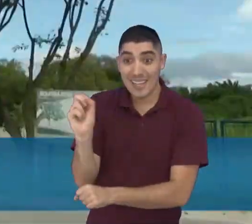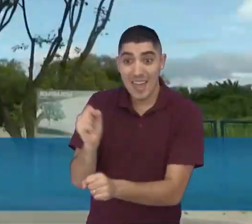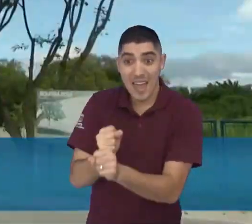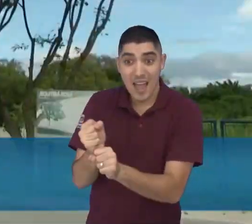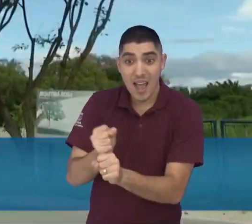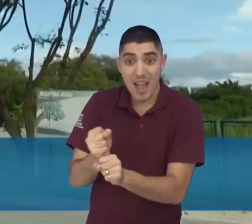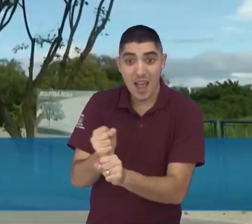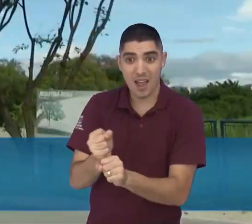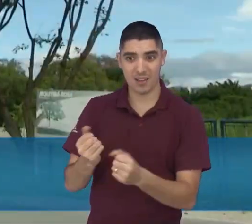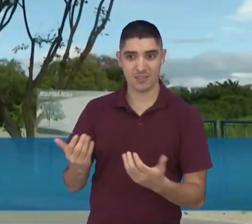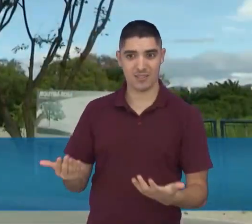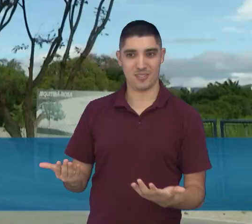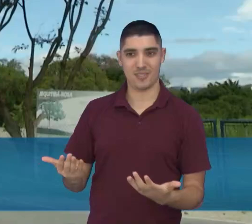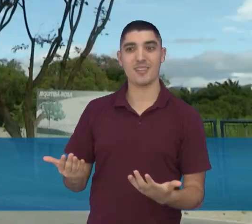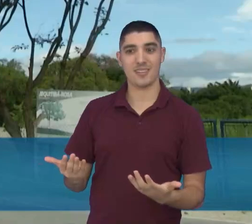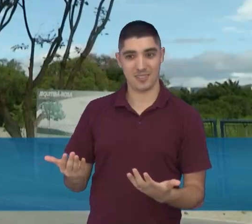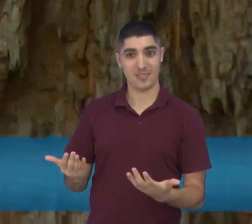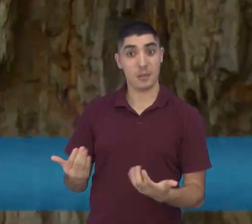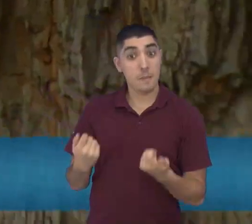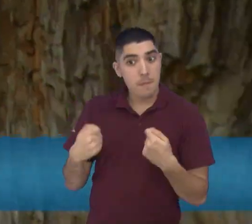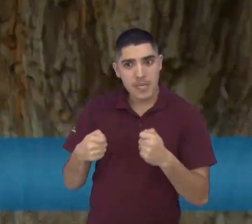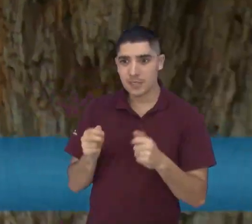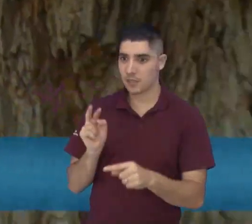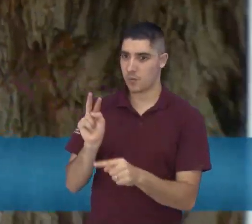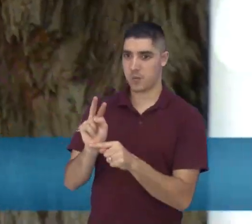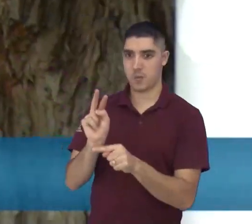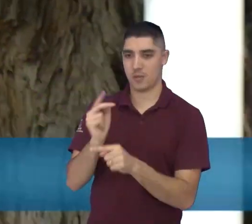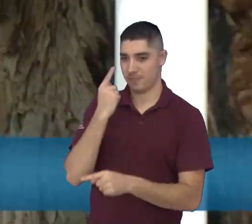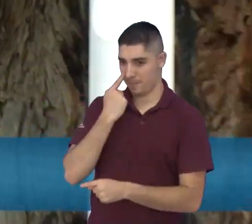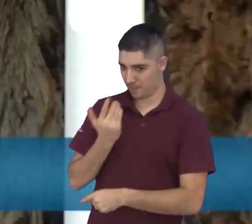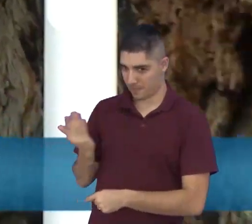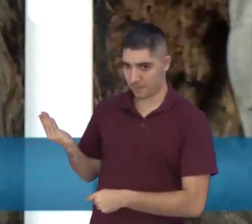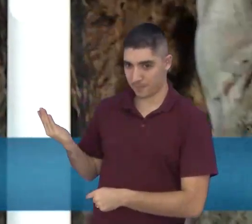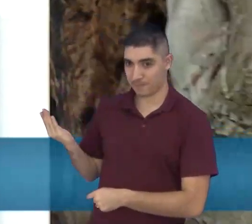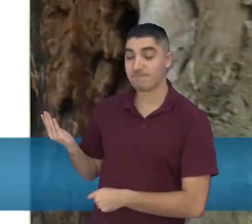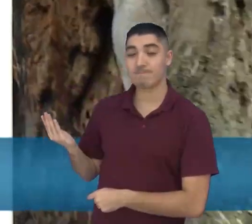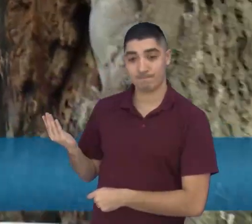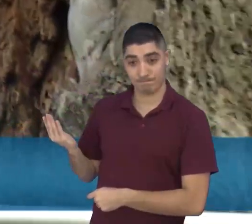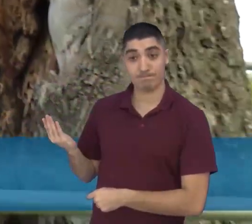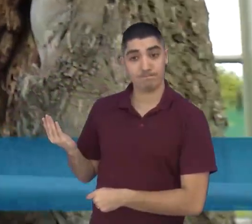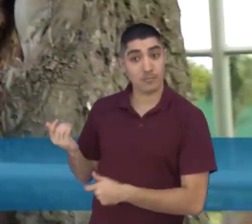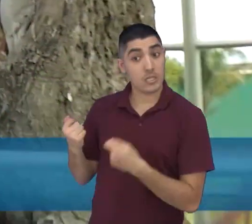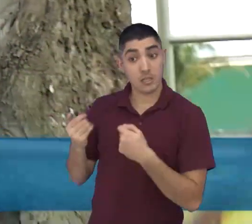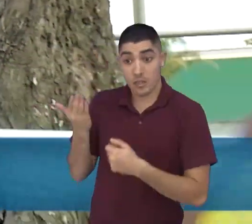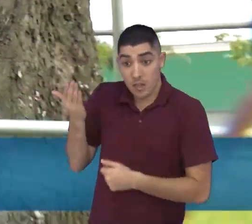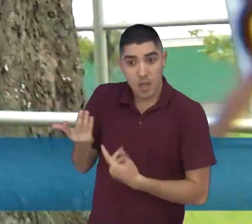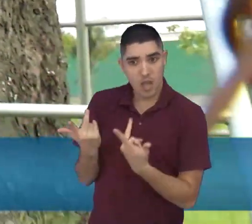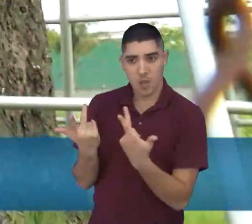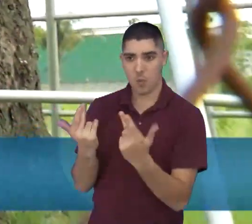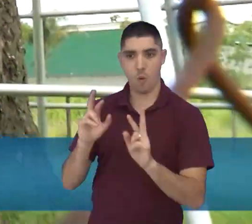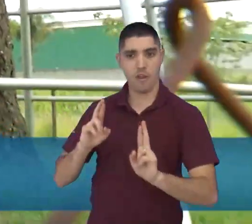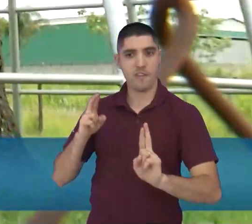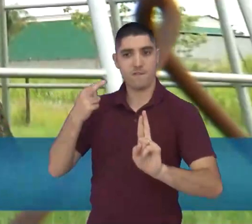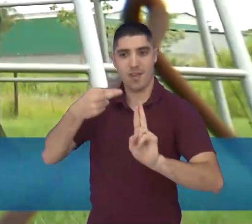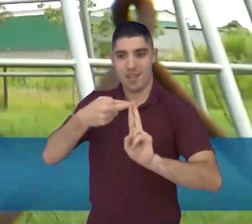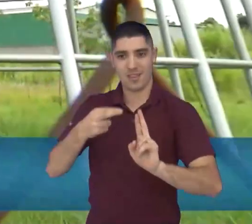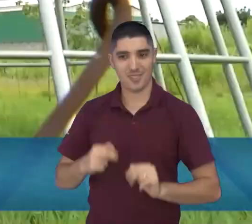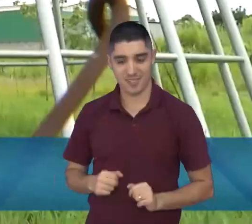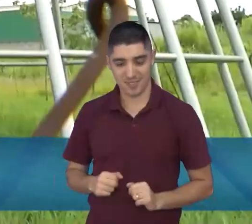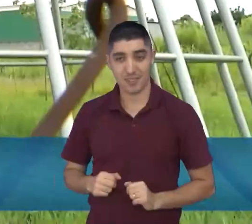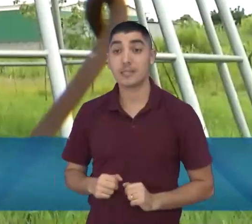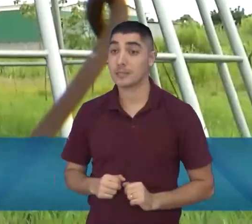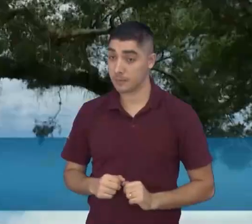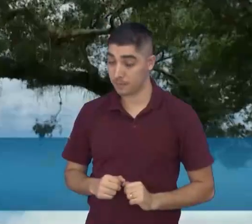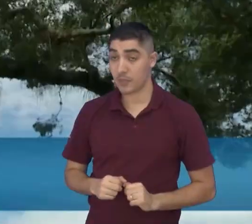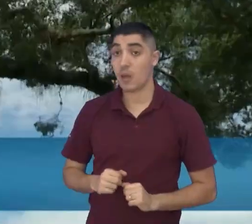Brasil. Então, vamos conservá-lo e ter uma referência. Né? E, a partir daí,